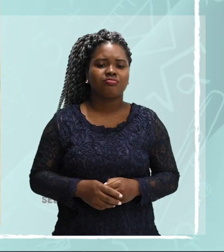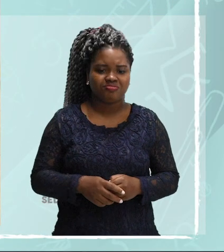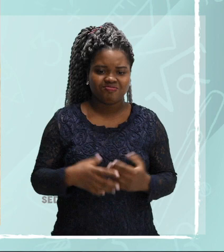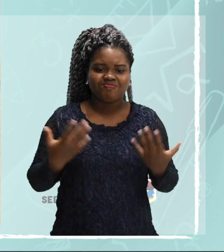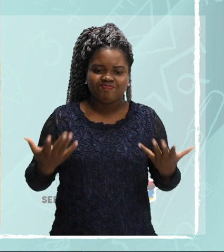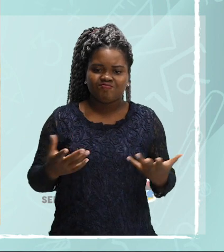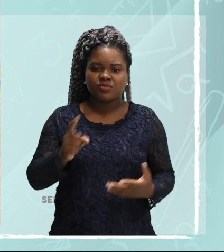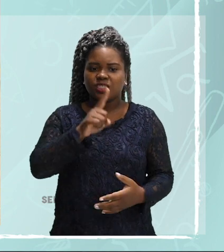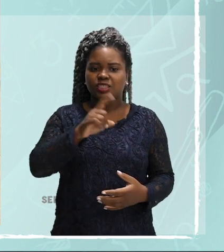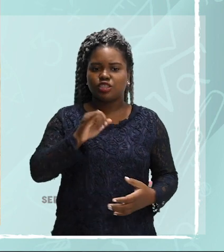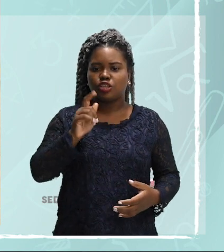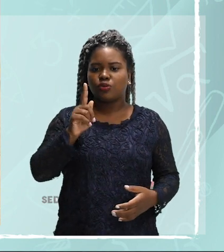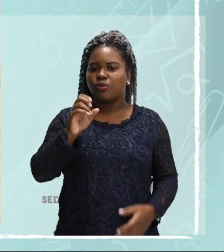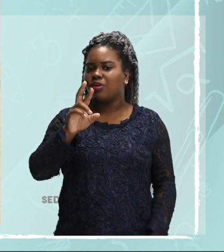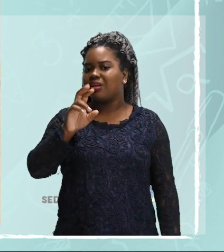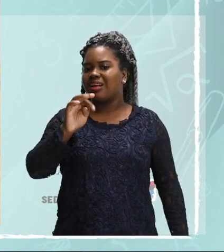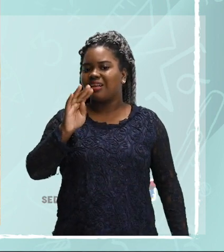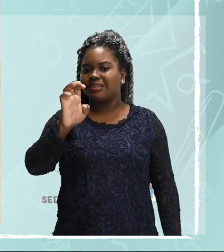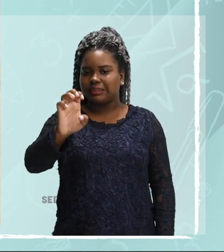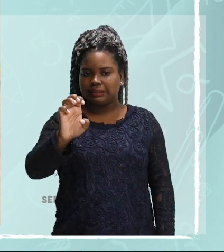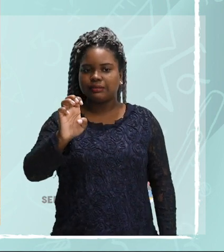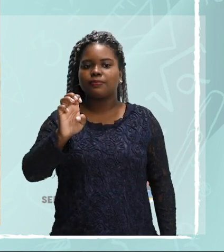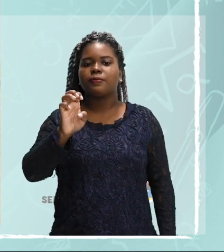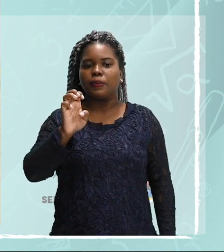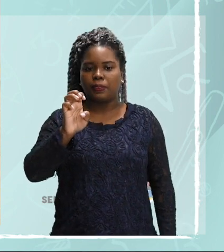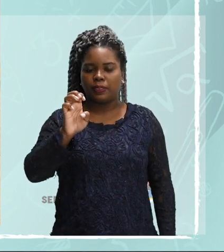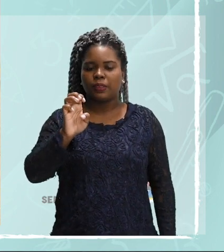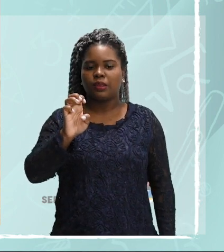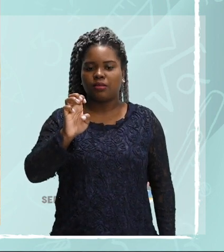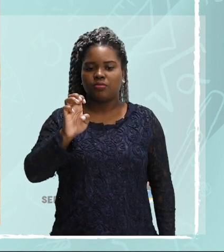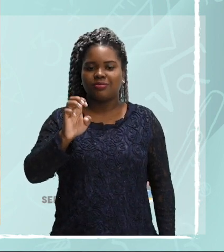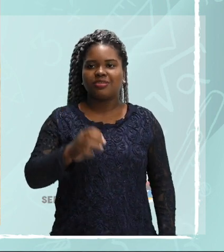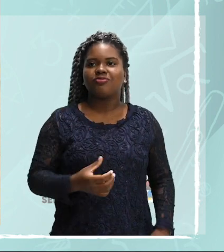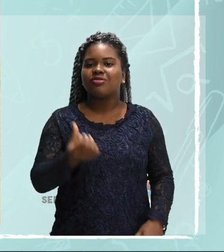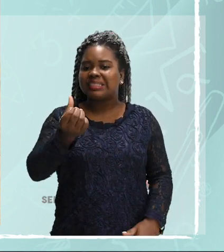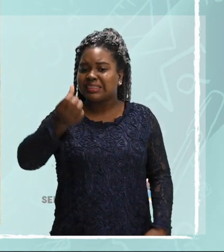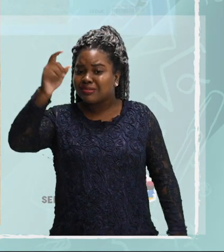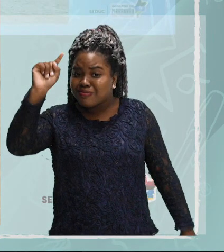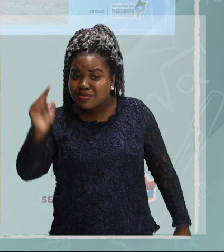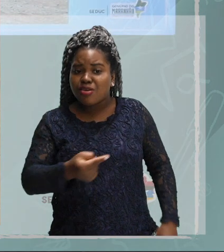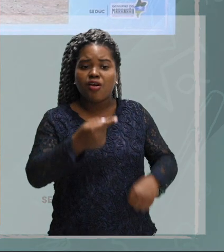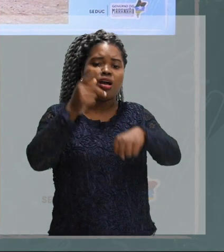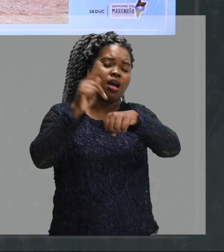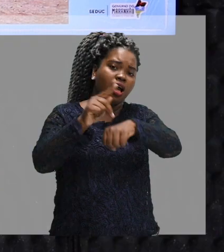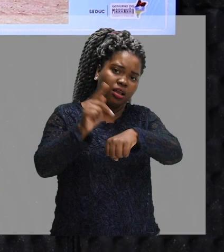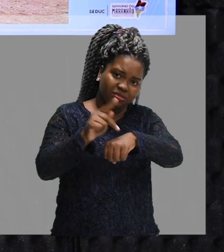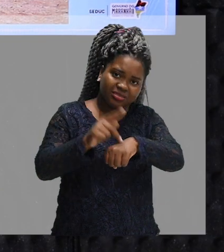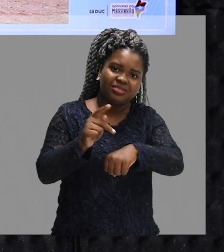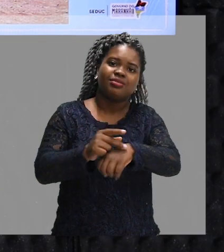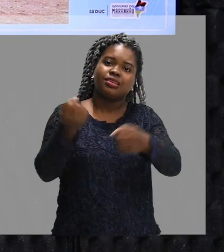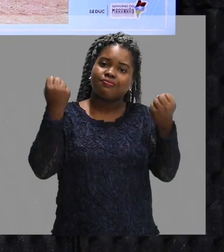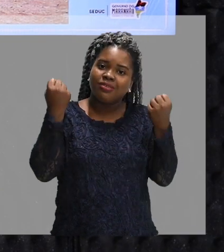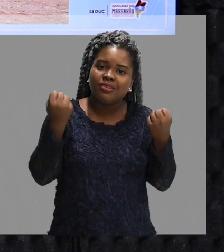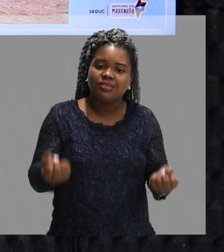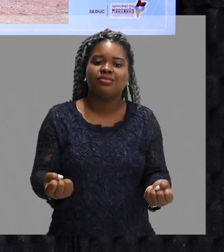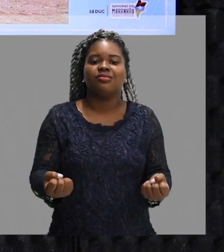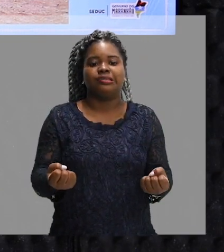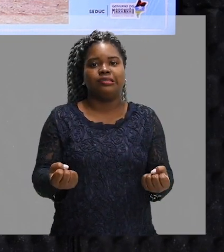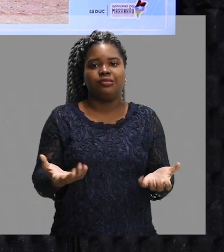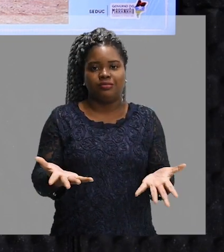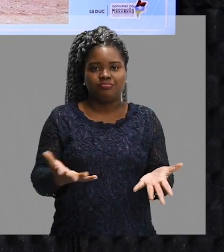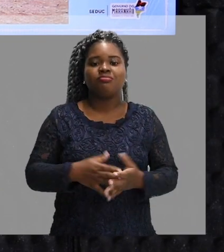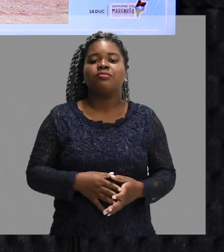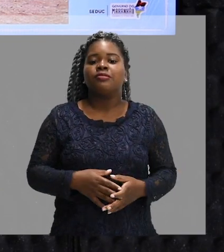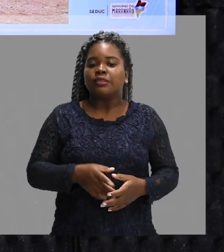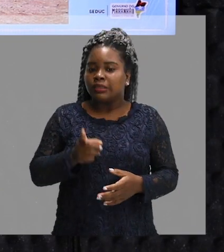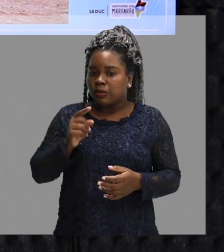eram feitas com pedras, a de Quéops, por exemplo, foi feita com mais ou menos 6 milhões de pedras, que pesavam em média 3 toneladas, isso aqui foi tijolo de barro,